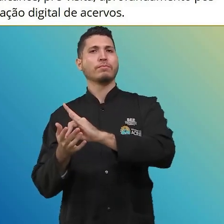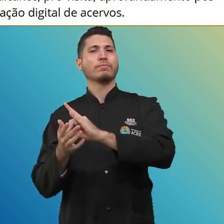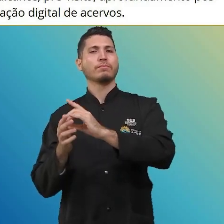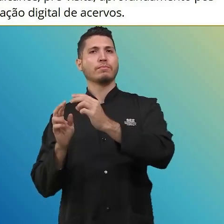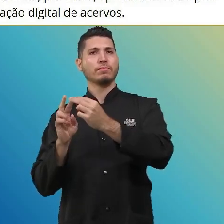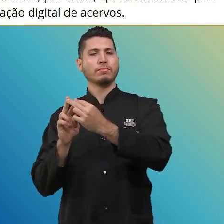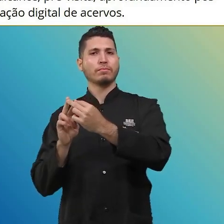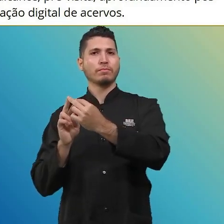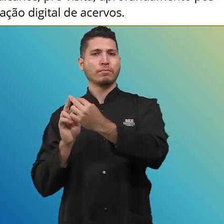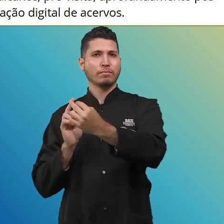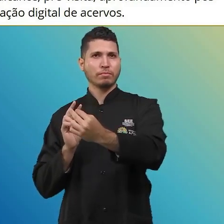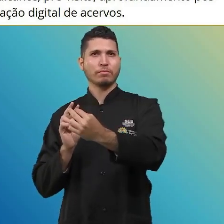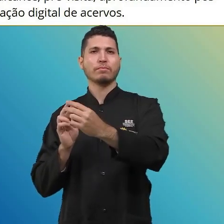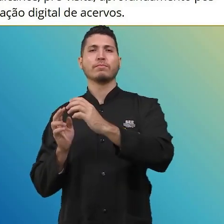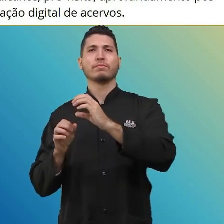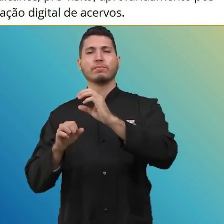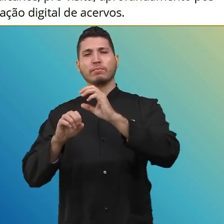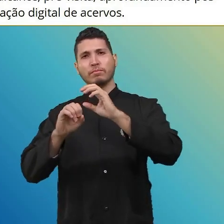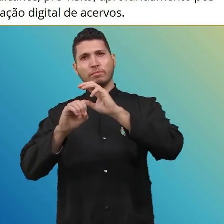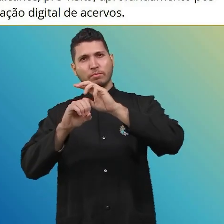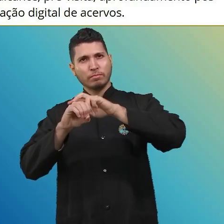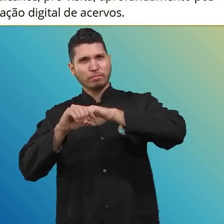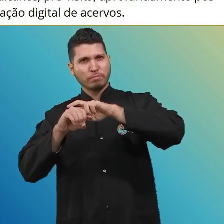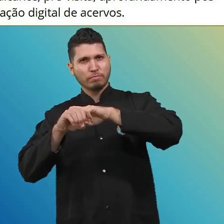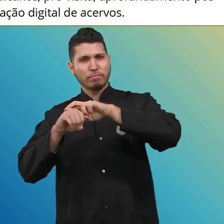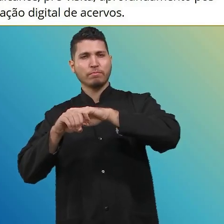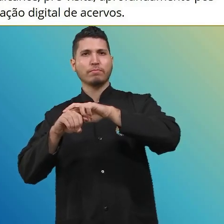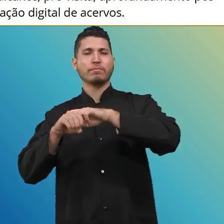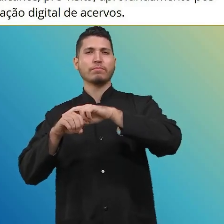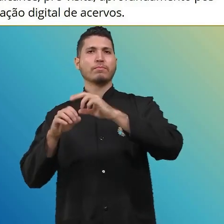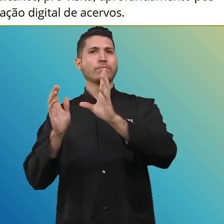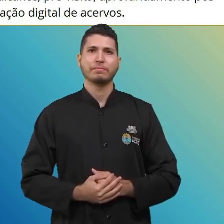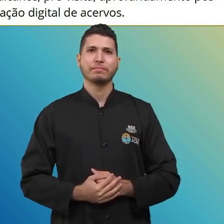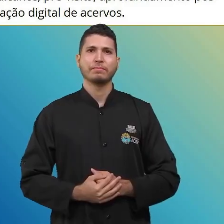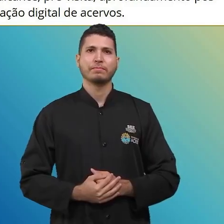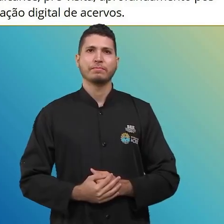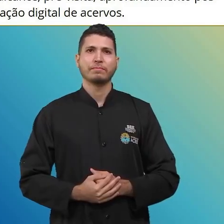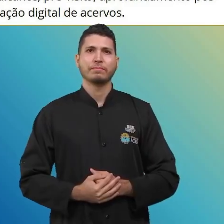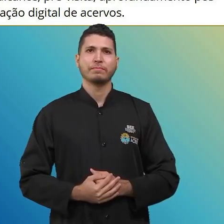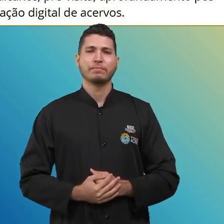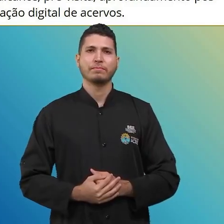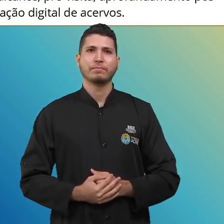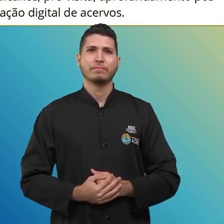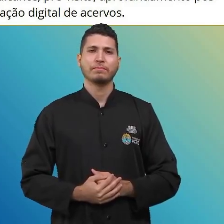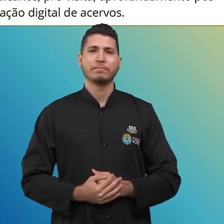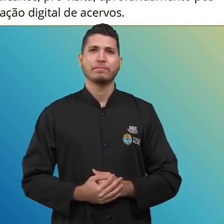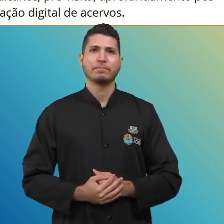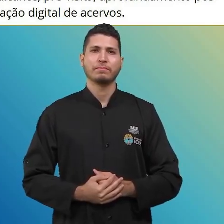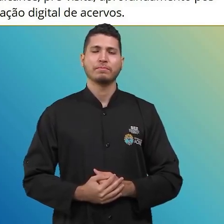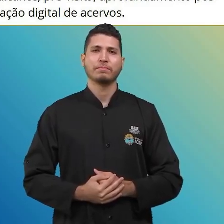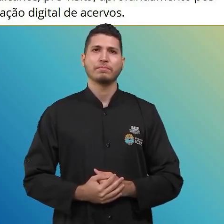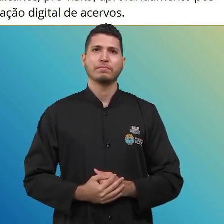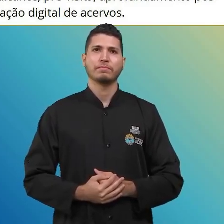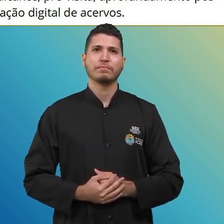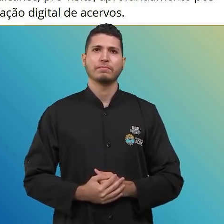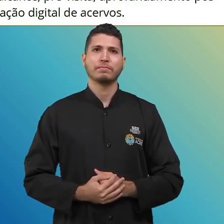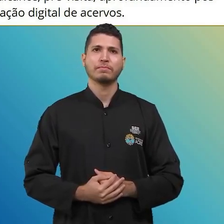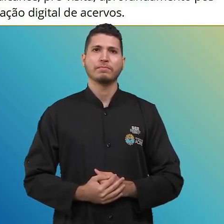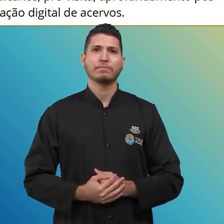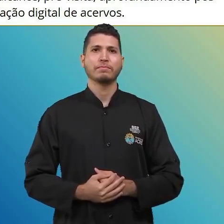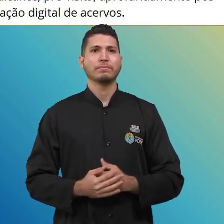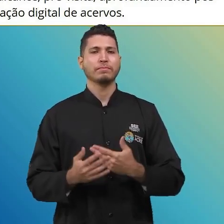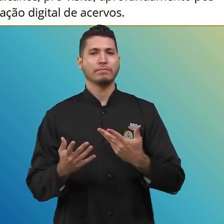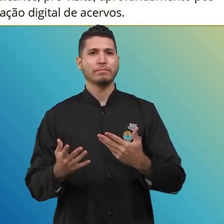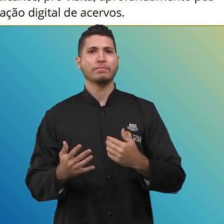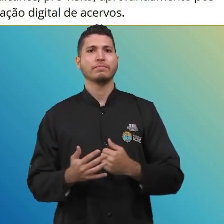um tour guiado online e o conteúdo multimídia, né? Então, gente, aqui, nessa questão da natureza